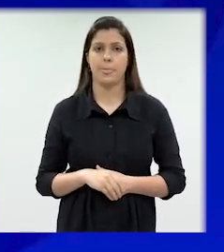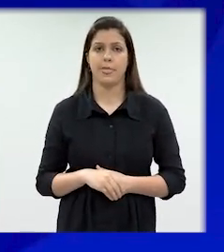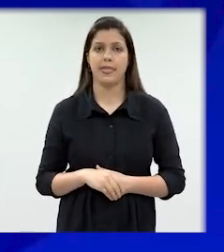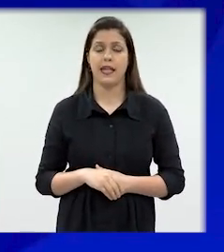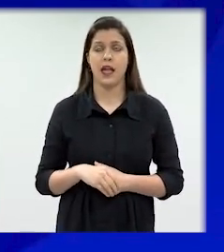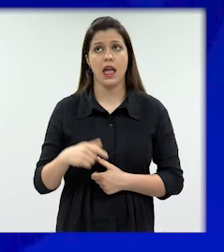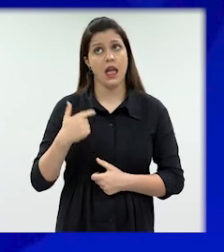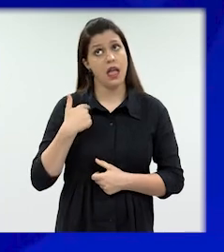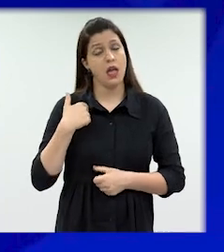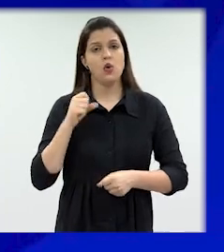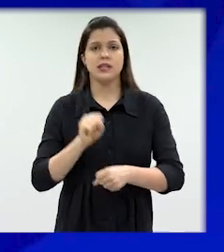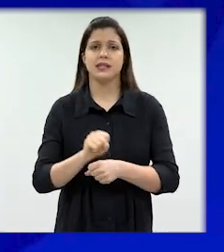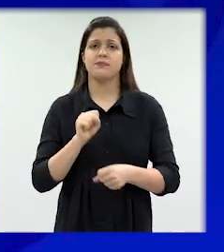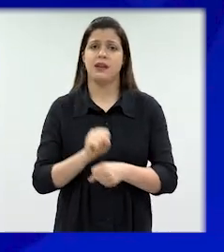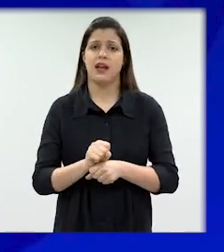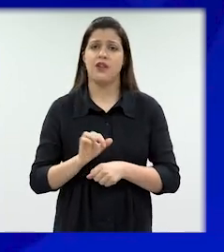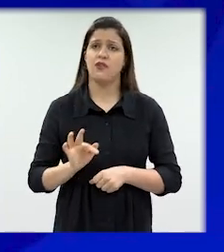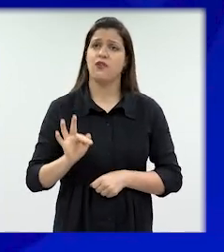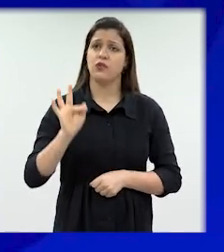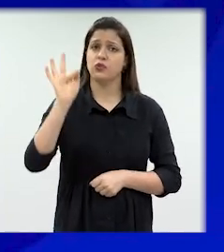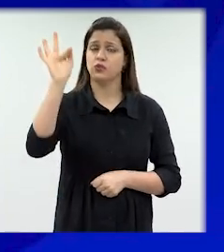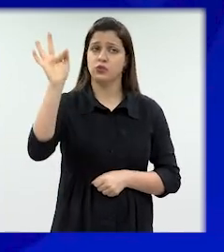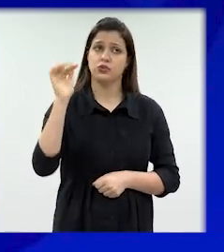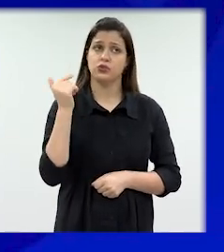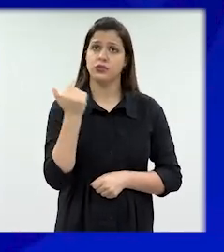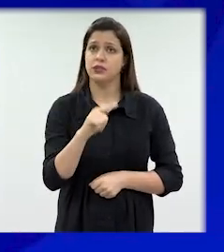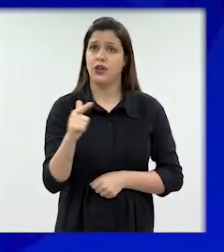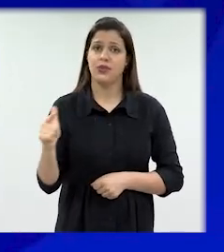Em primeiro lugar, eu espero que nós não tenhamos mais